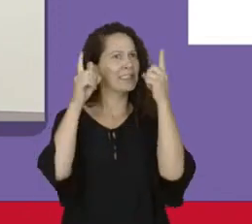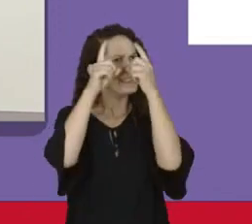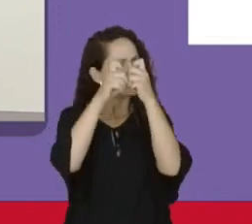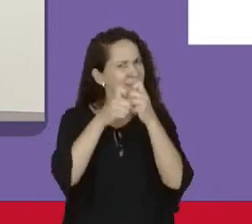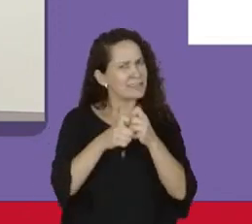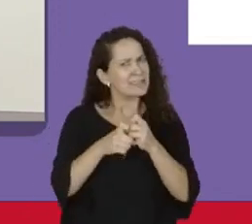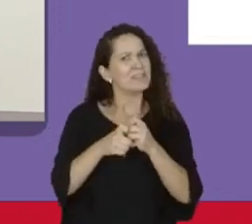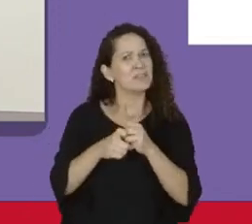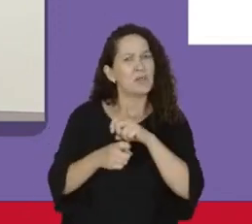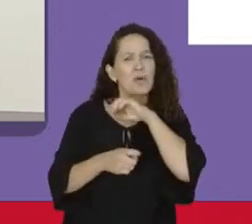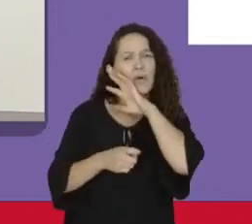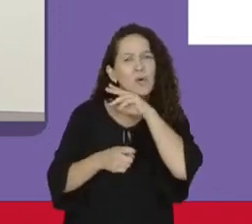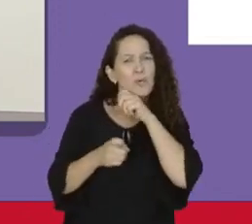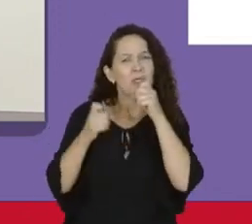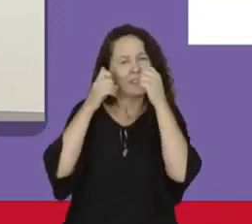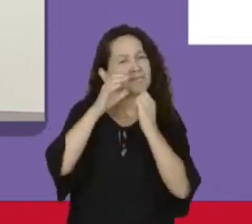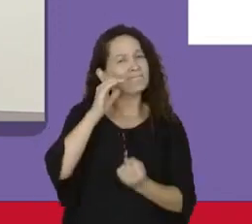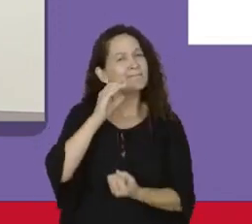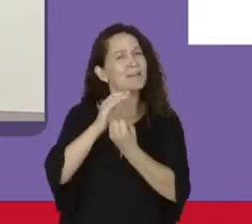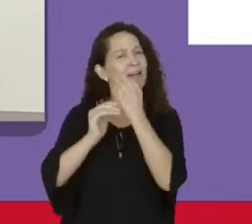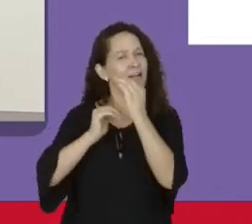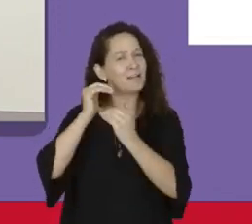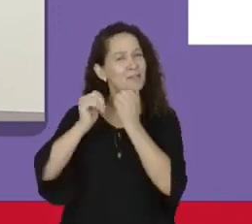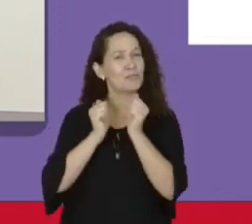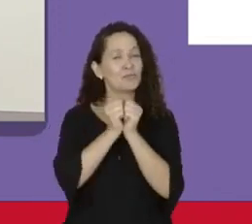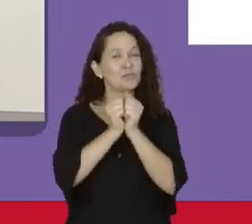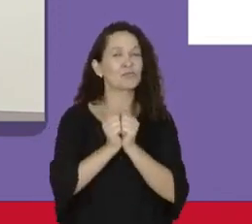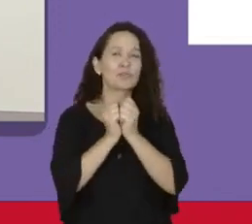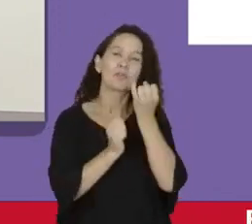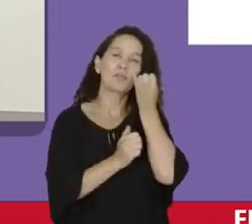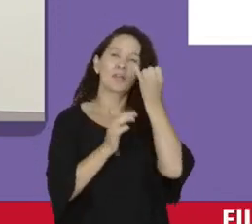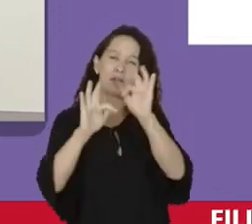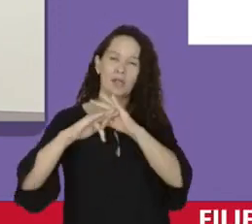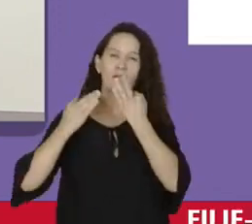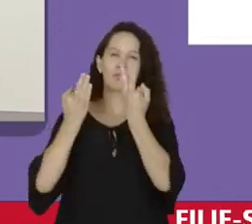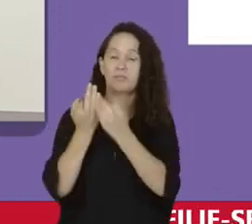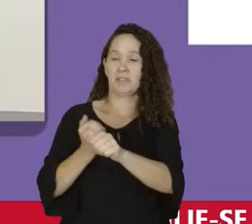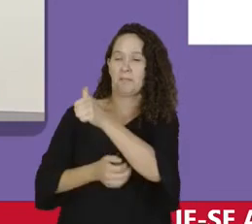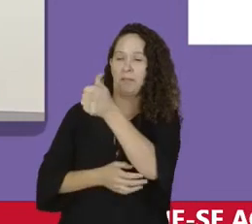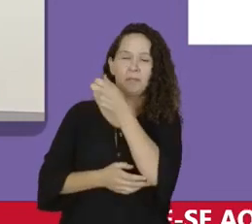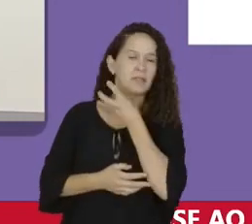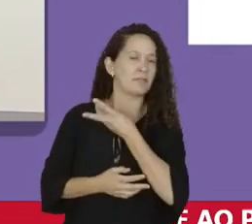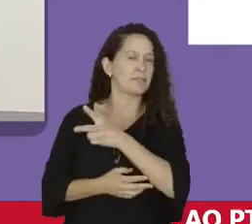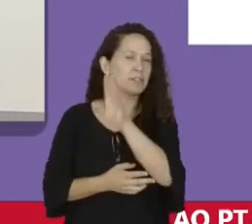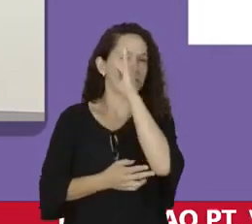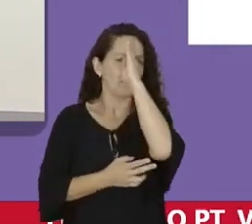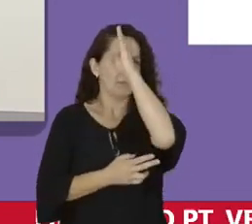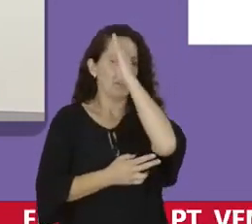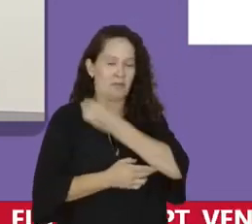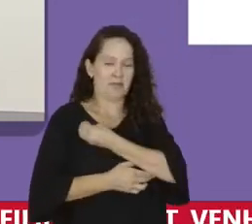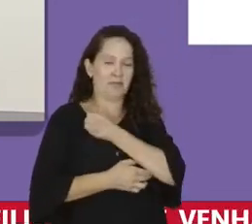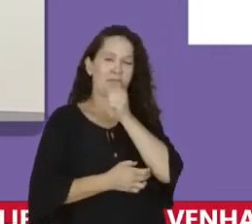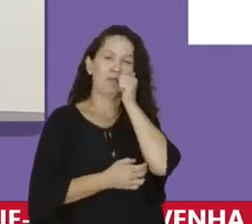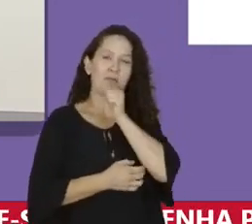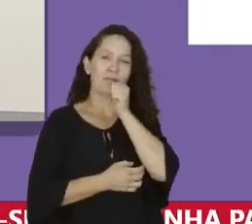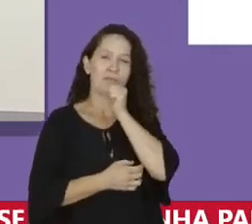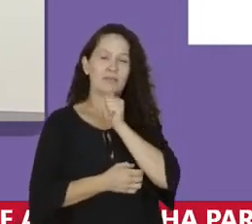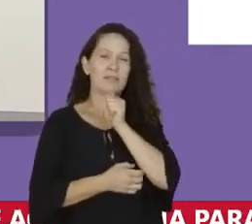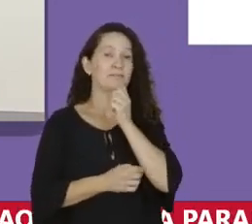perversa, que é desenvolvida junto com essa ideia de que a família está em primeiro lugar, é de